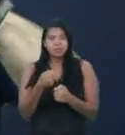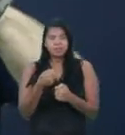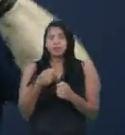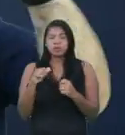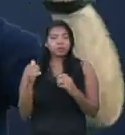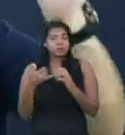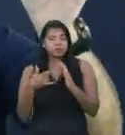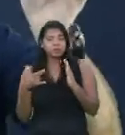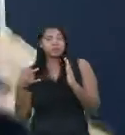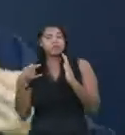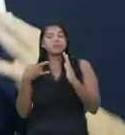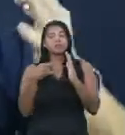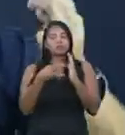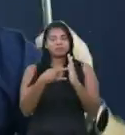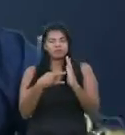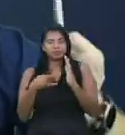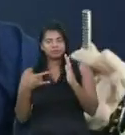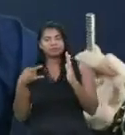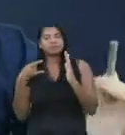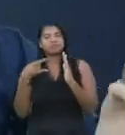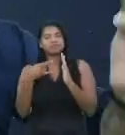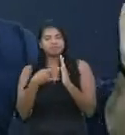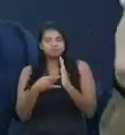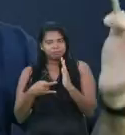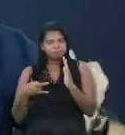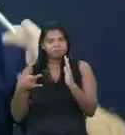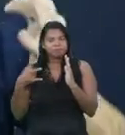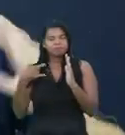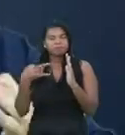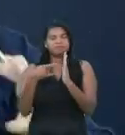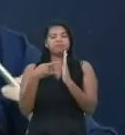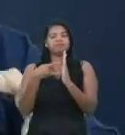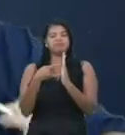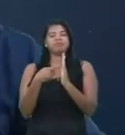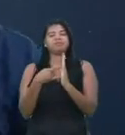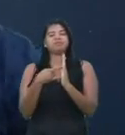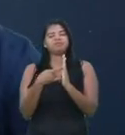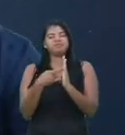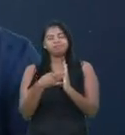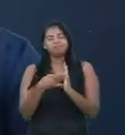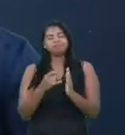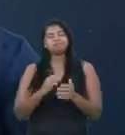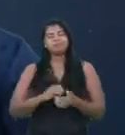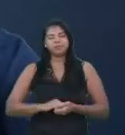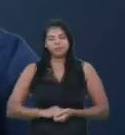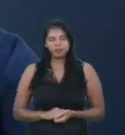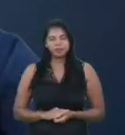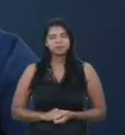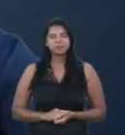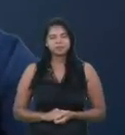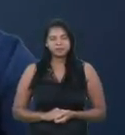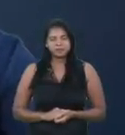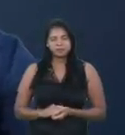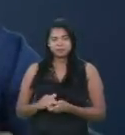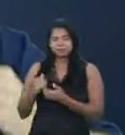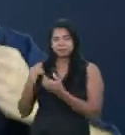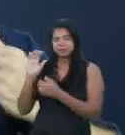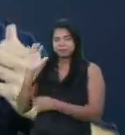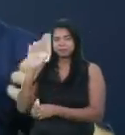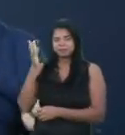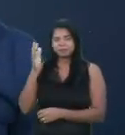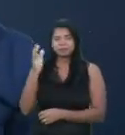e tem momentos que esses ímãs prontamente se atraem com muita facilidade. Pois é, esses